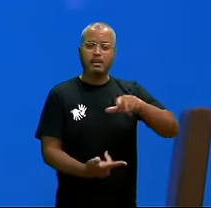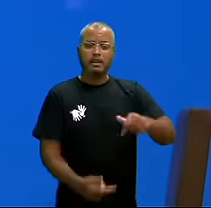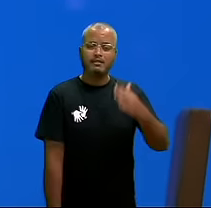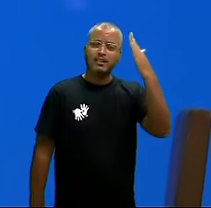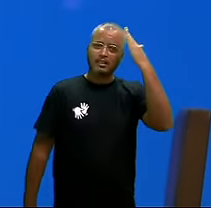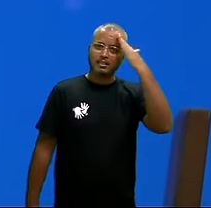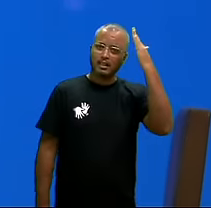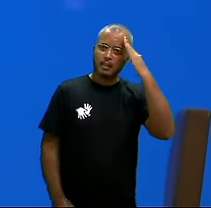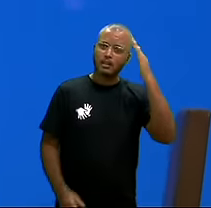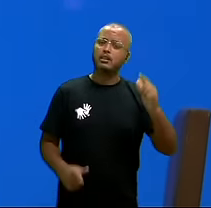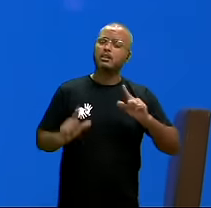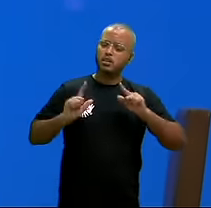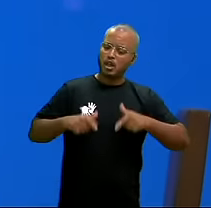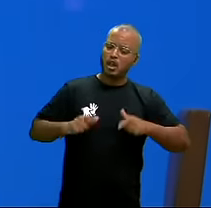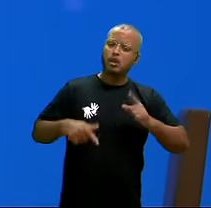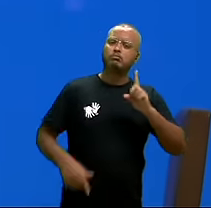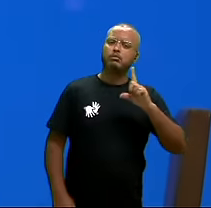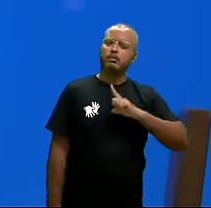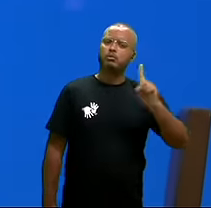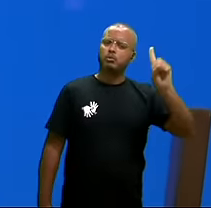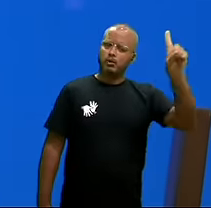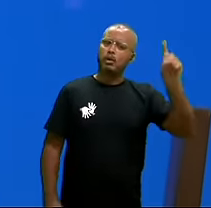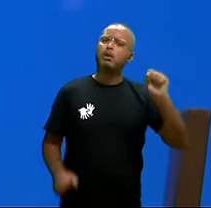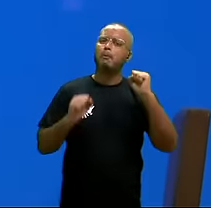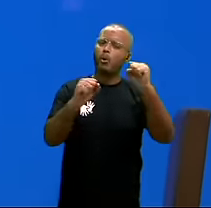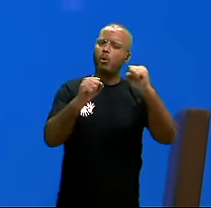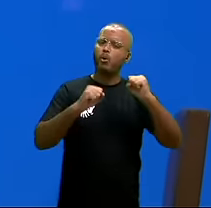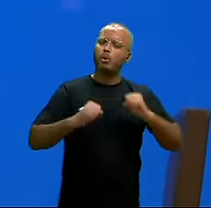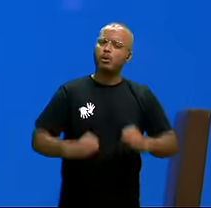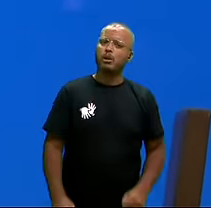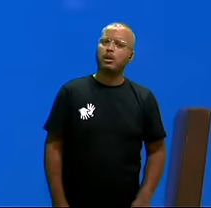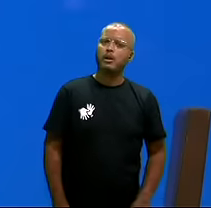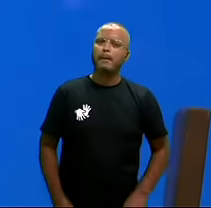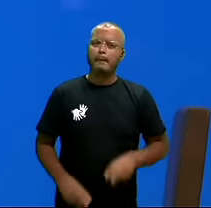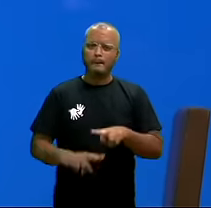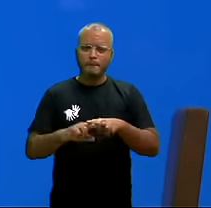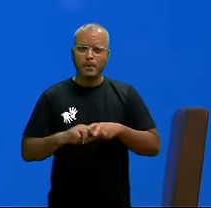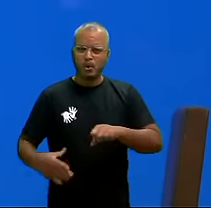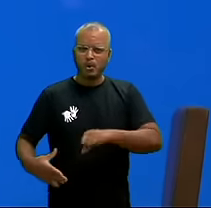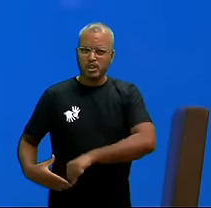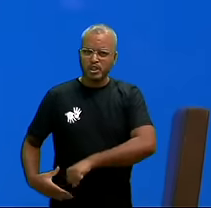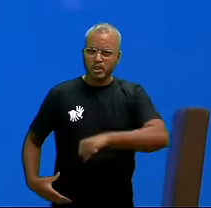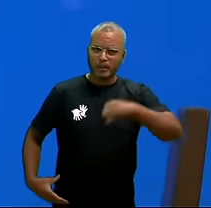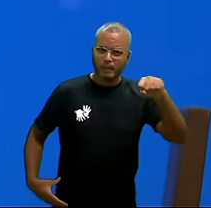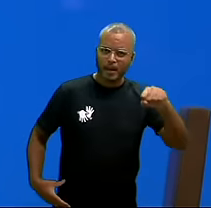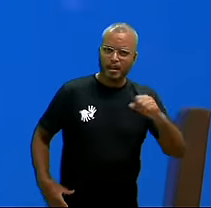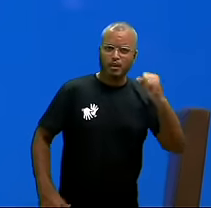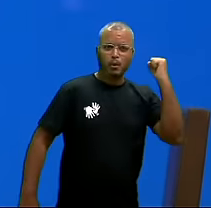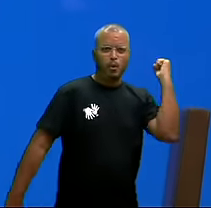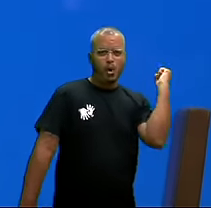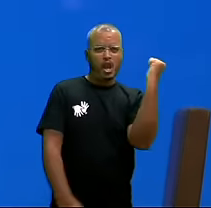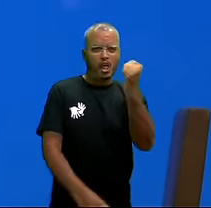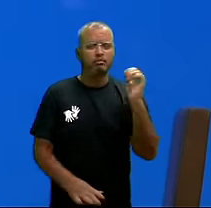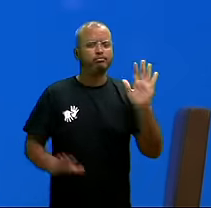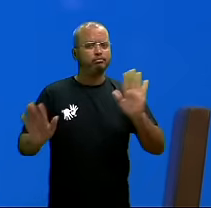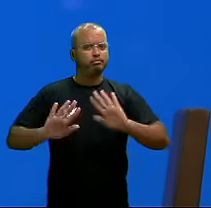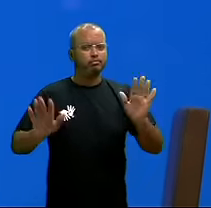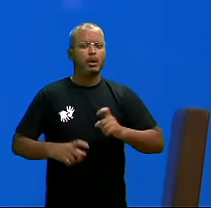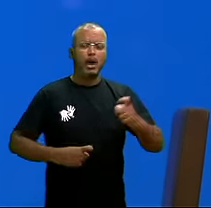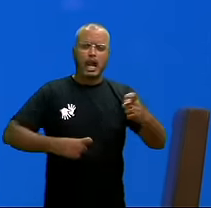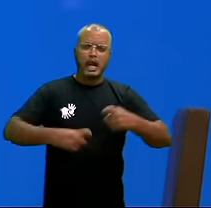em Israel. Todos que estão aqui saberão que não é por espada e nem por lança que o Senhor concede a vitória, mas a batalha é